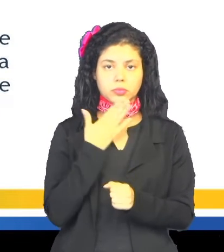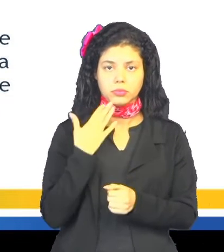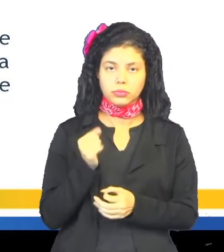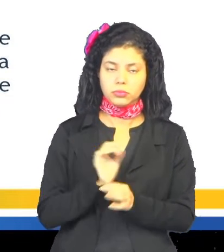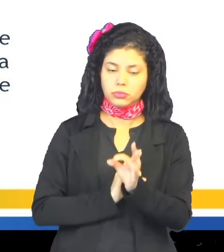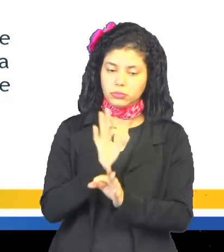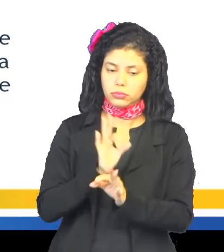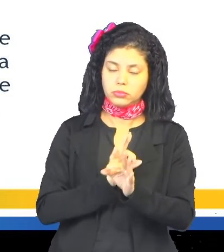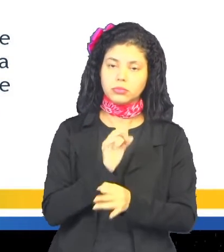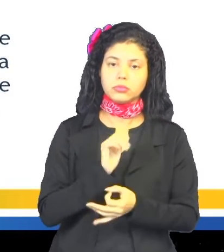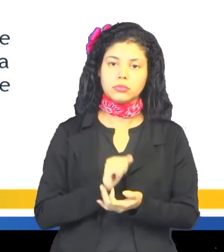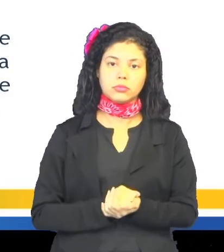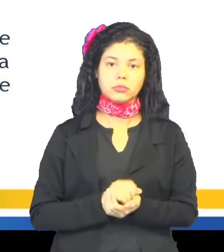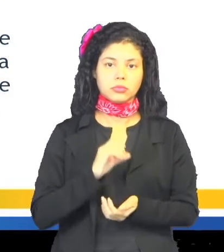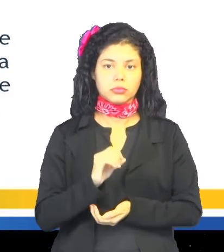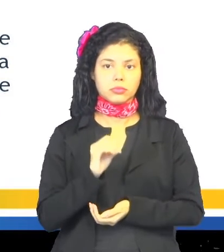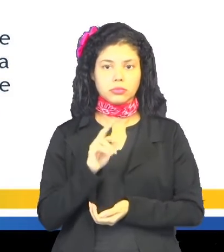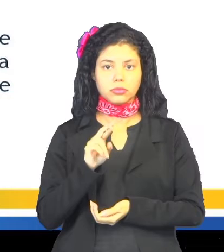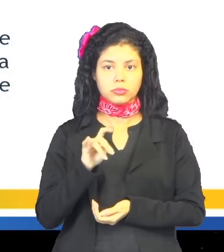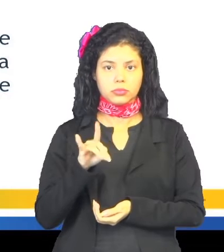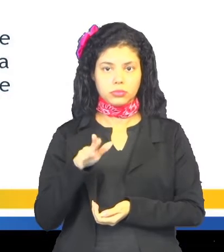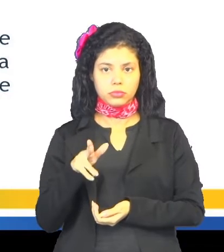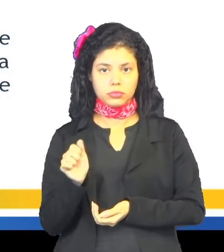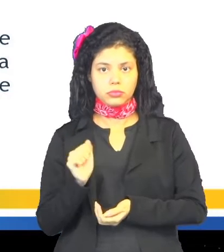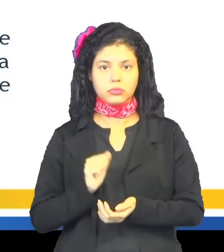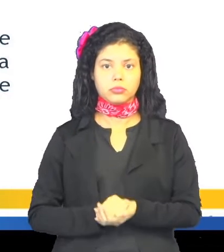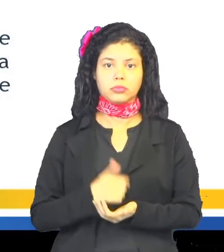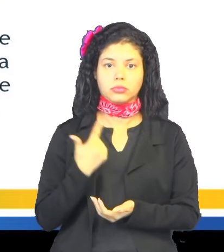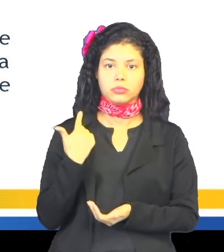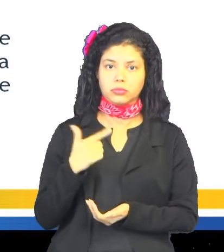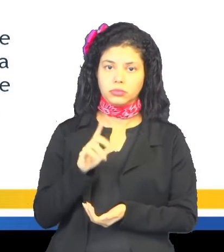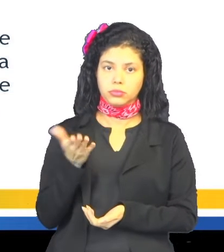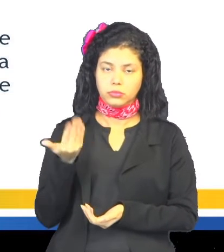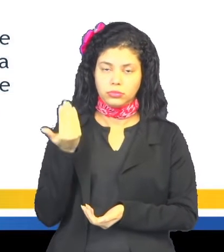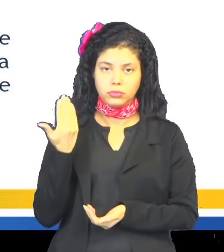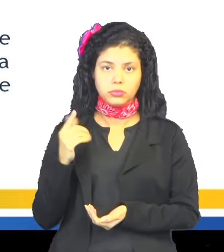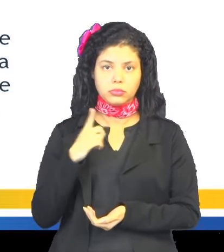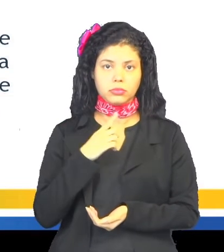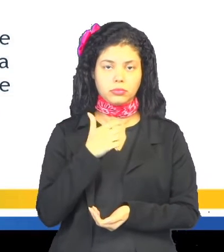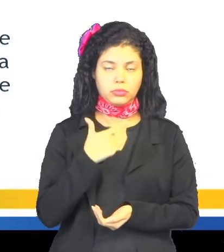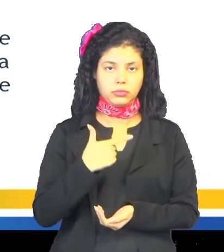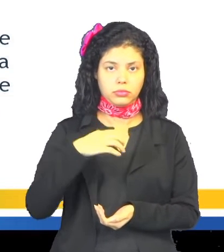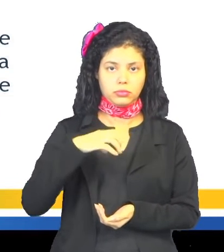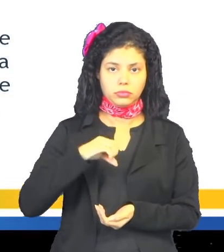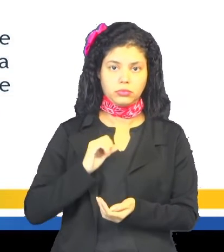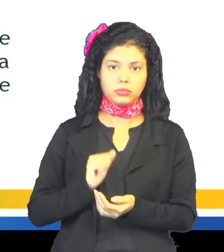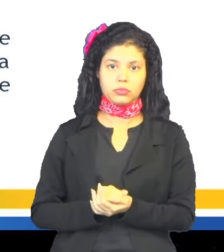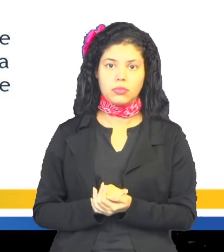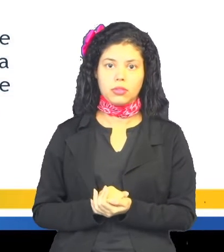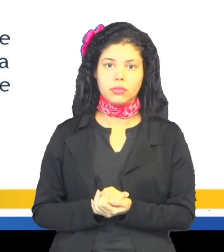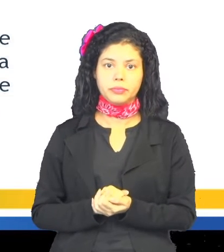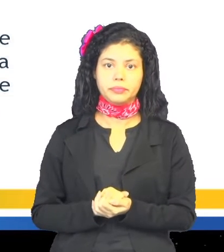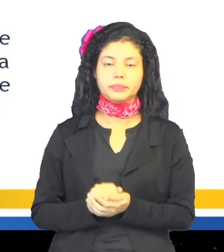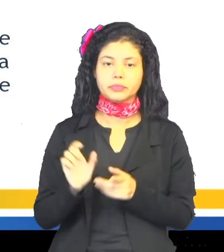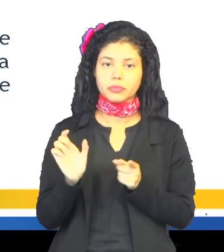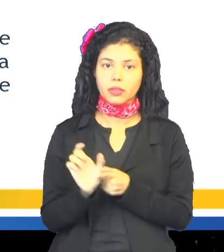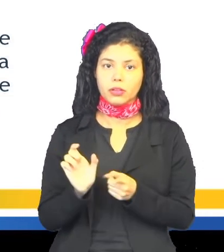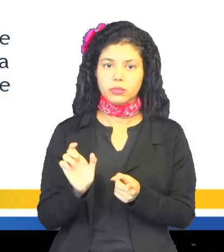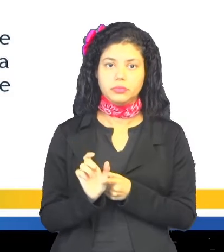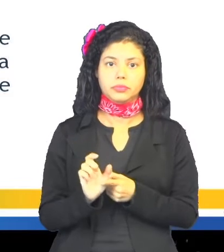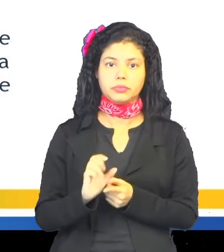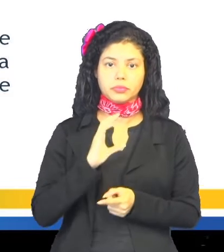da língua portuguesa Tião da Espanhola antes o alfabeto possuía 29 letras tá porém aí né a